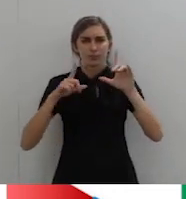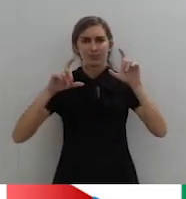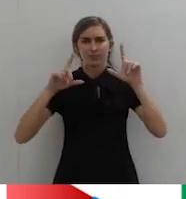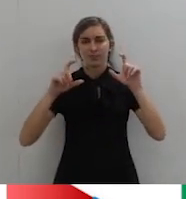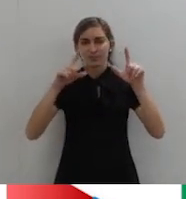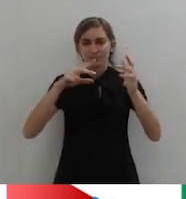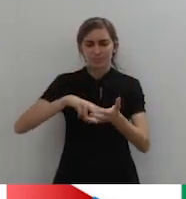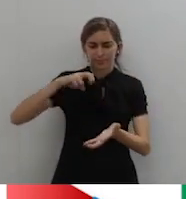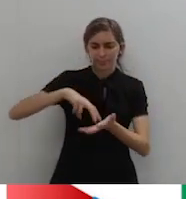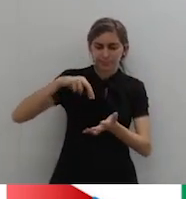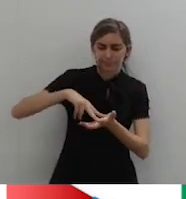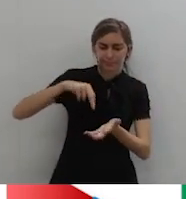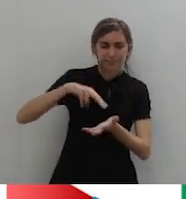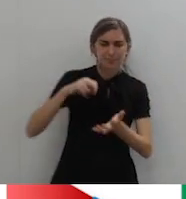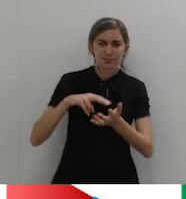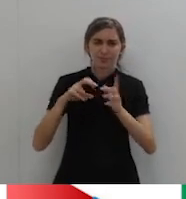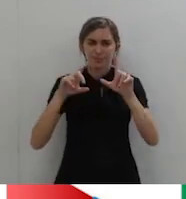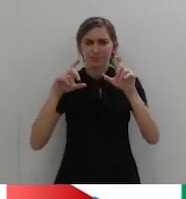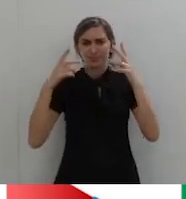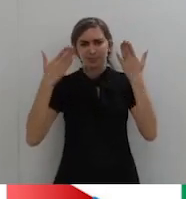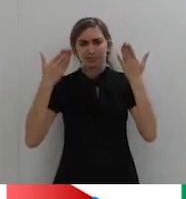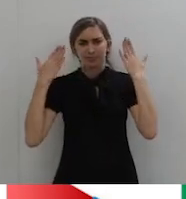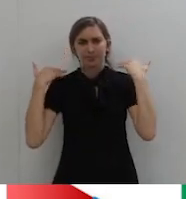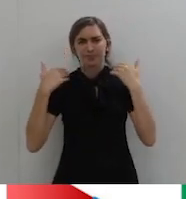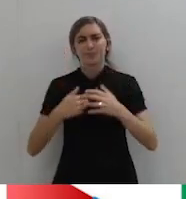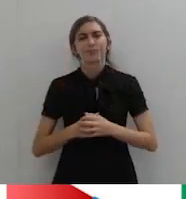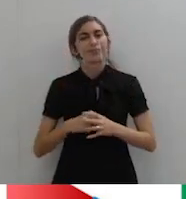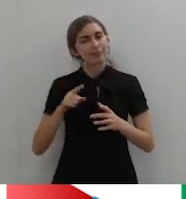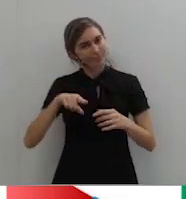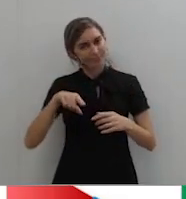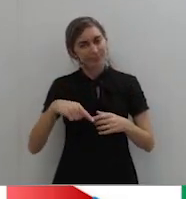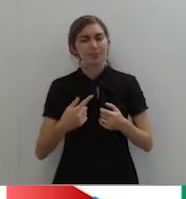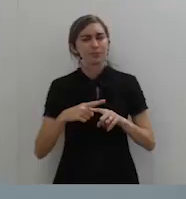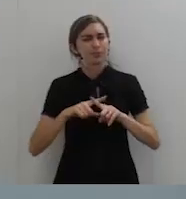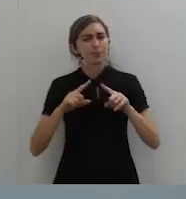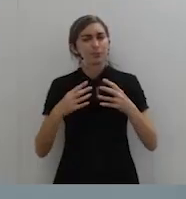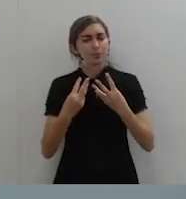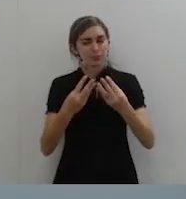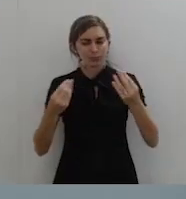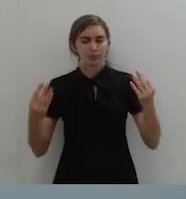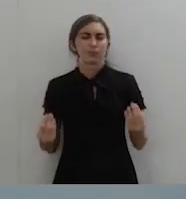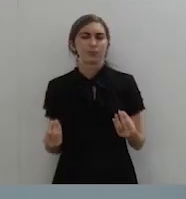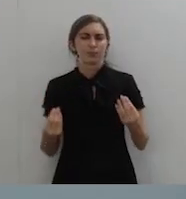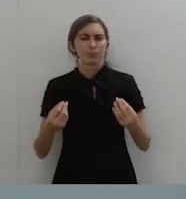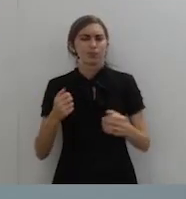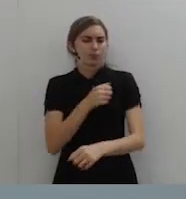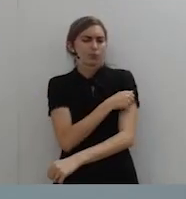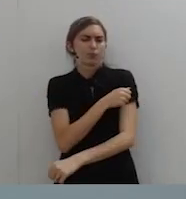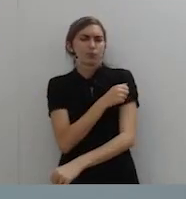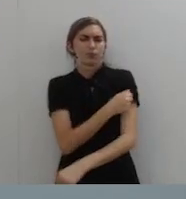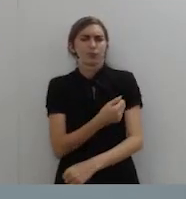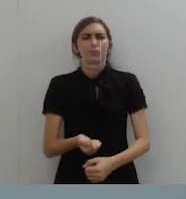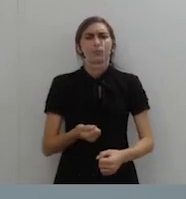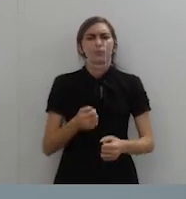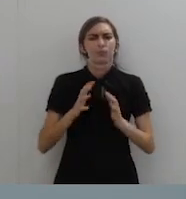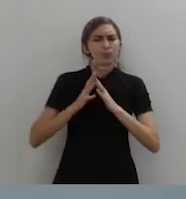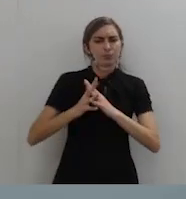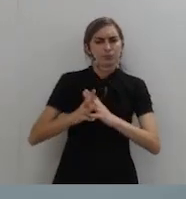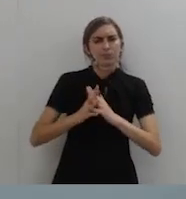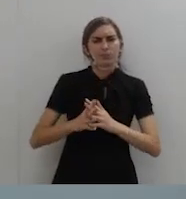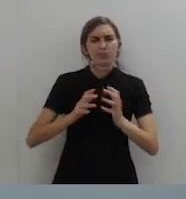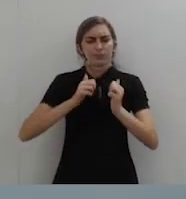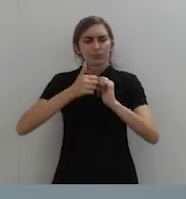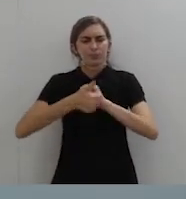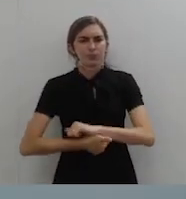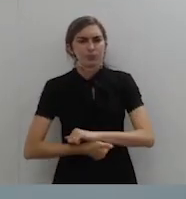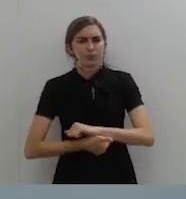que está aparecendo na tela agora para vocês. Né? Só que muitas vezes os alunos e as alunas